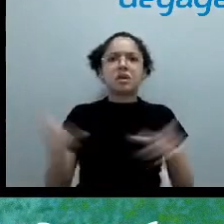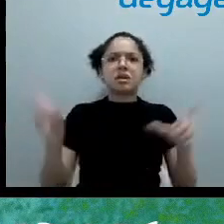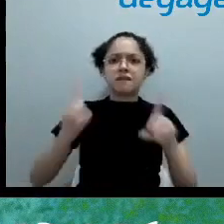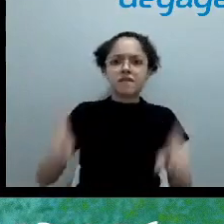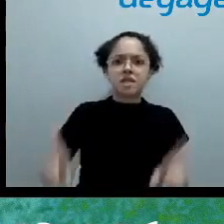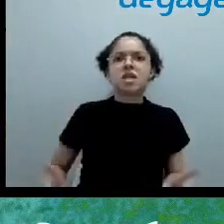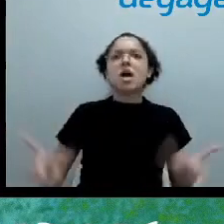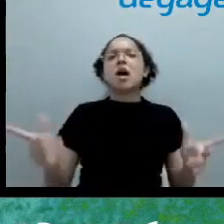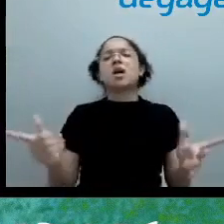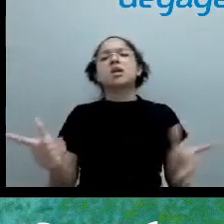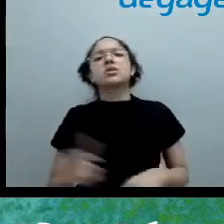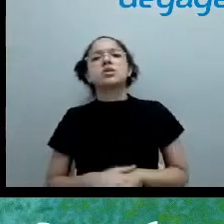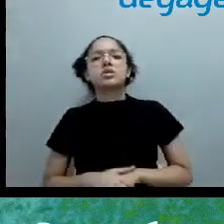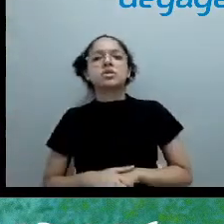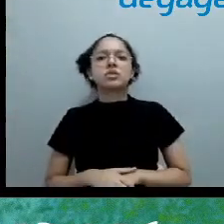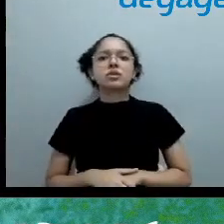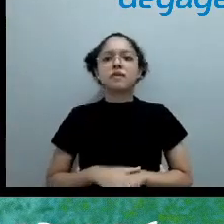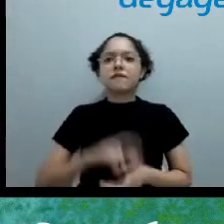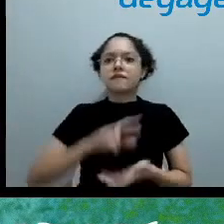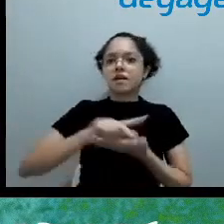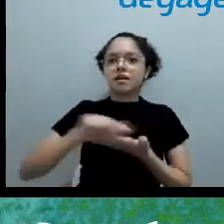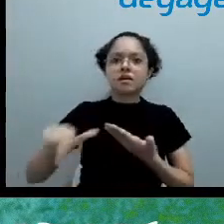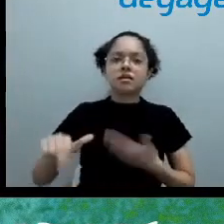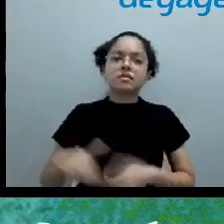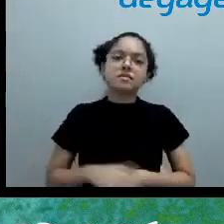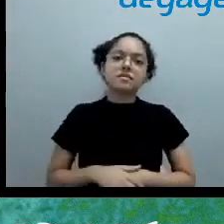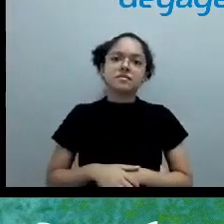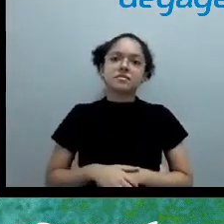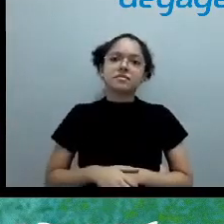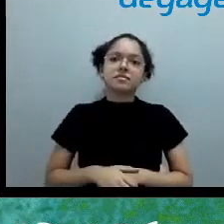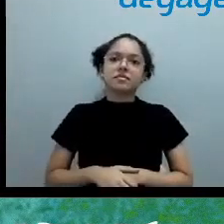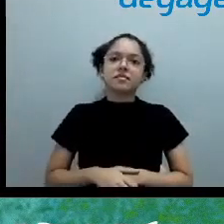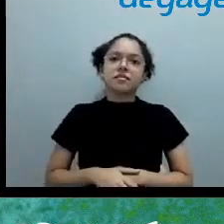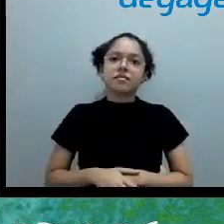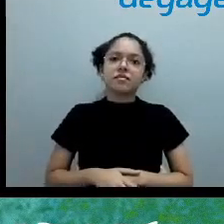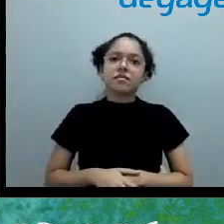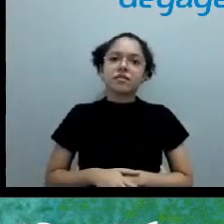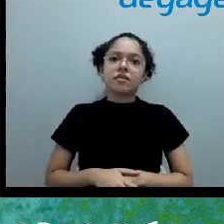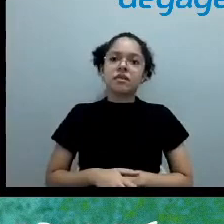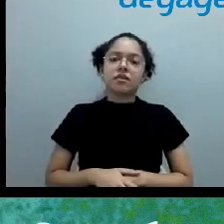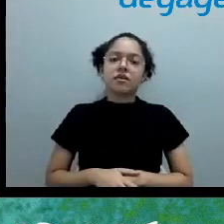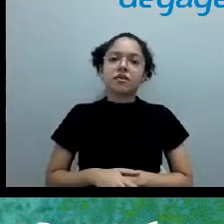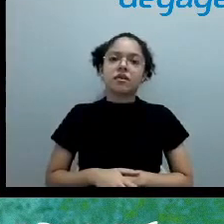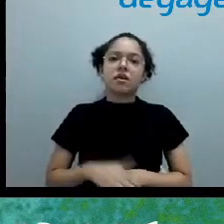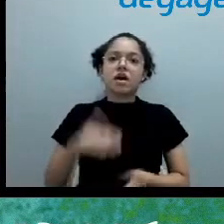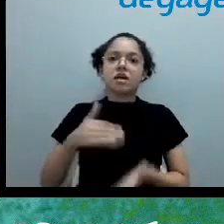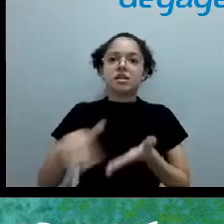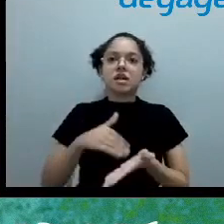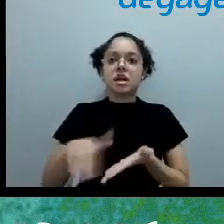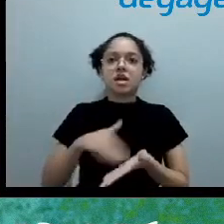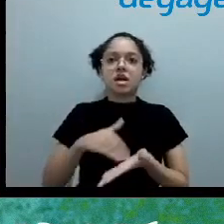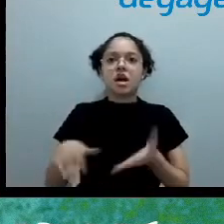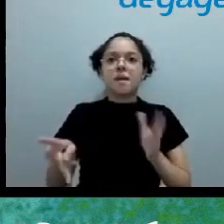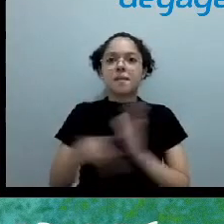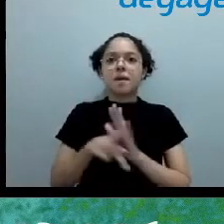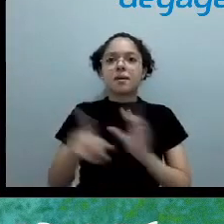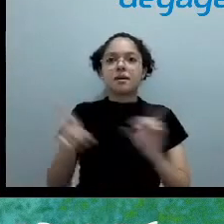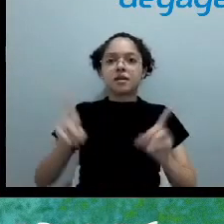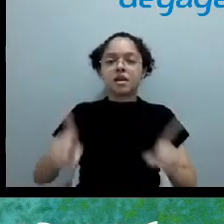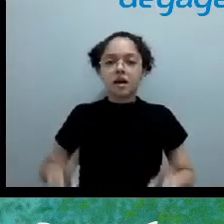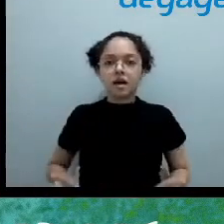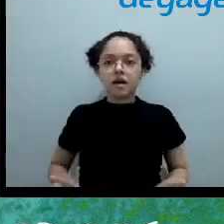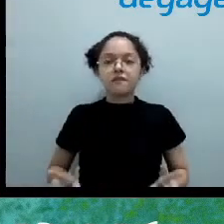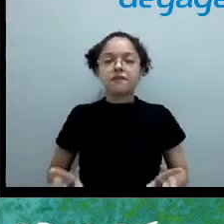é planejado de caso a caso. Na Secretaria da Pessoa com Deficiência, eu tenho alguns atendimentos que são feitos em